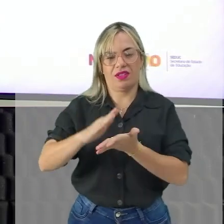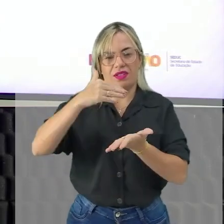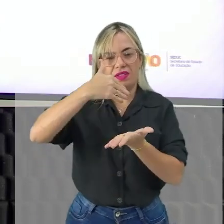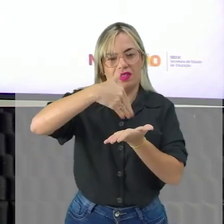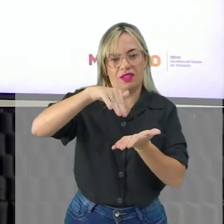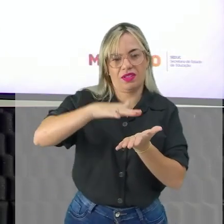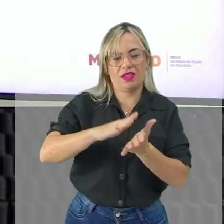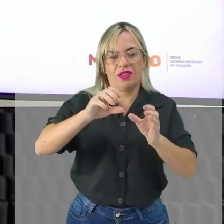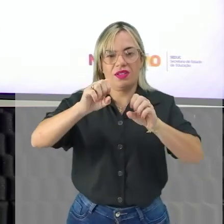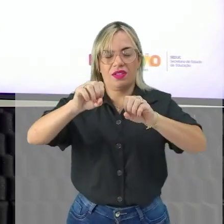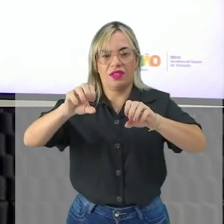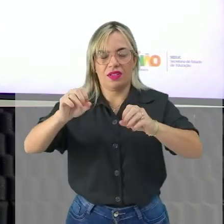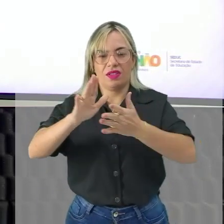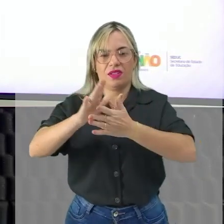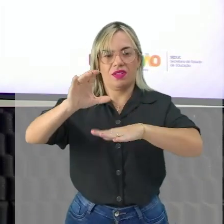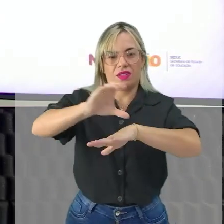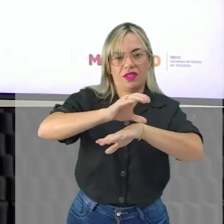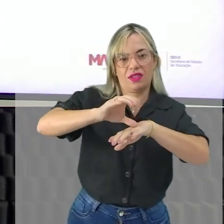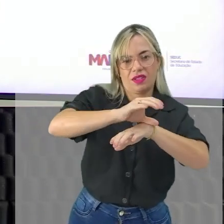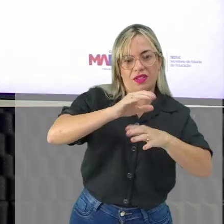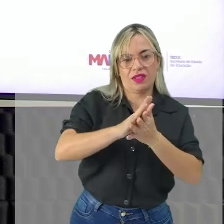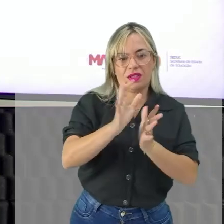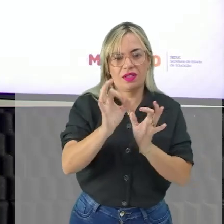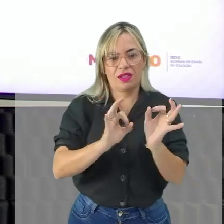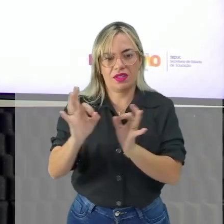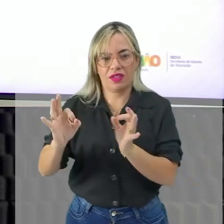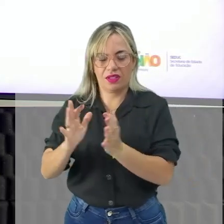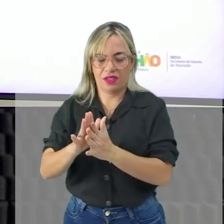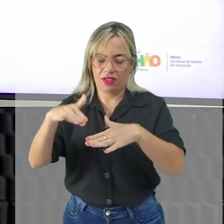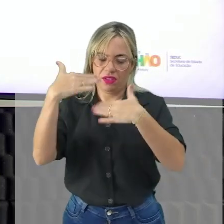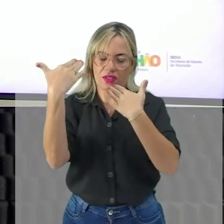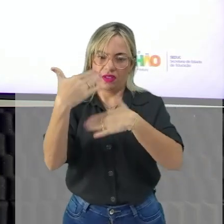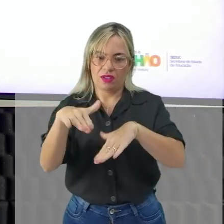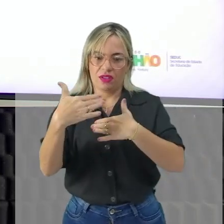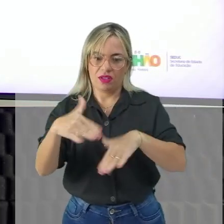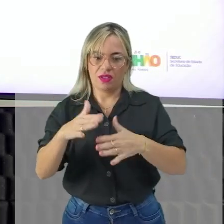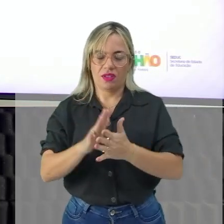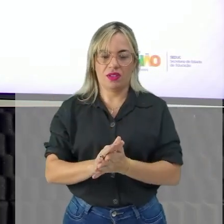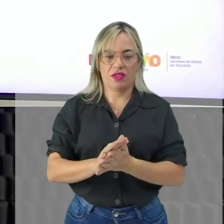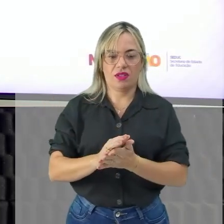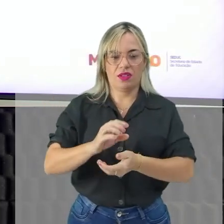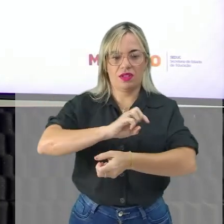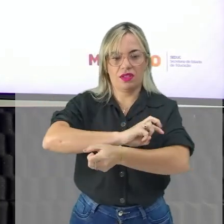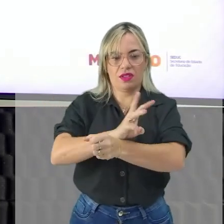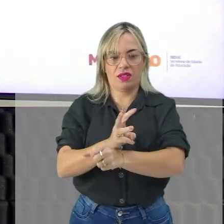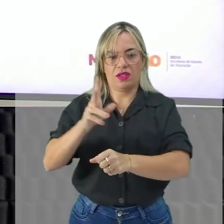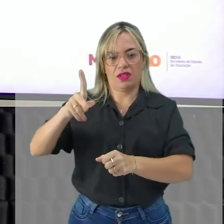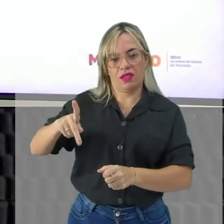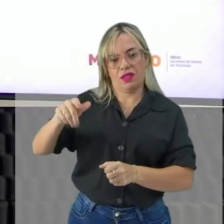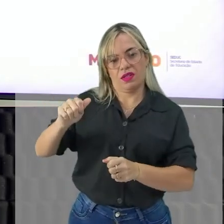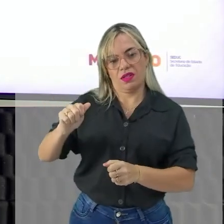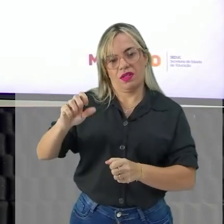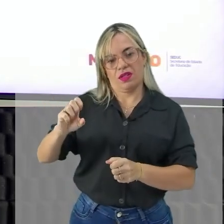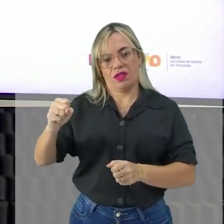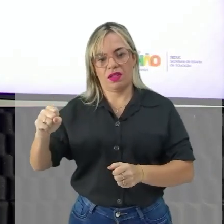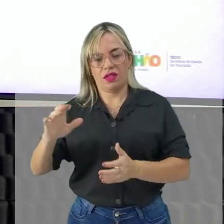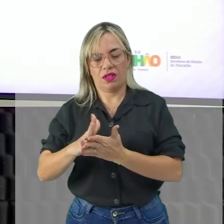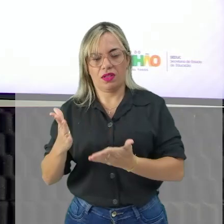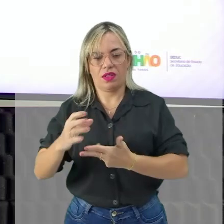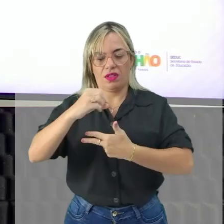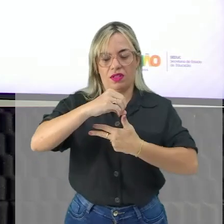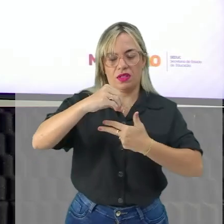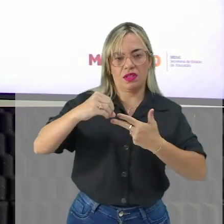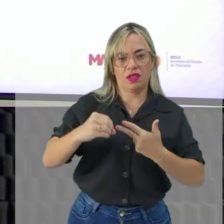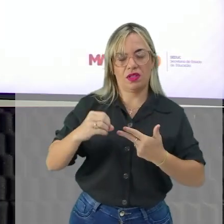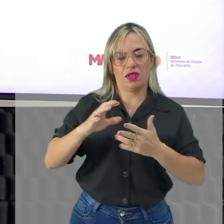Educação, né, nesse cursinho preparatório para as provas da UEMA, né, o PAS e o Enem,